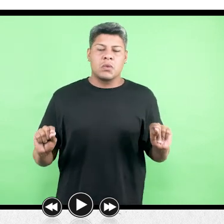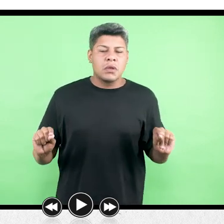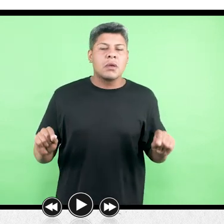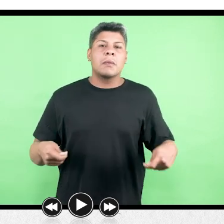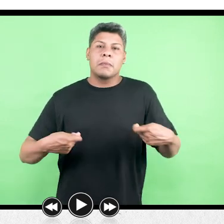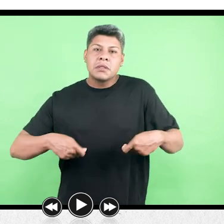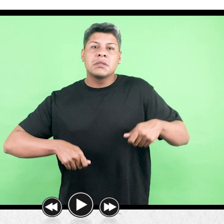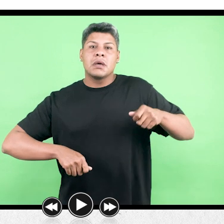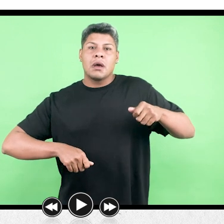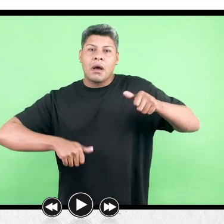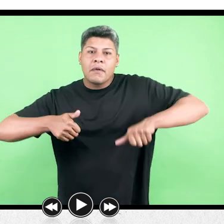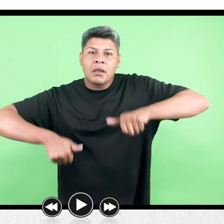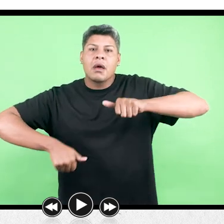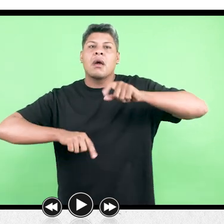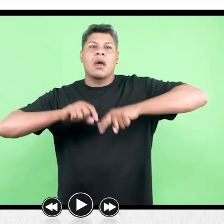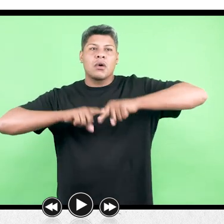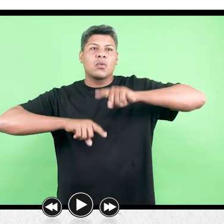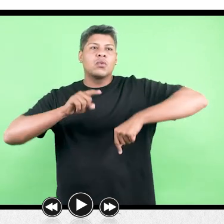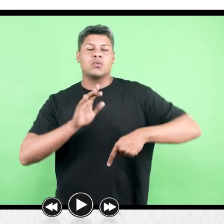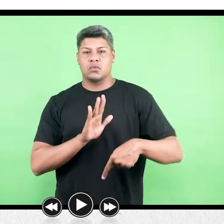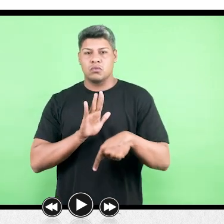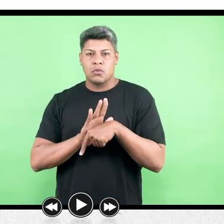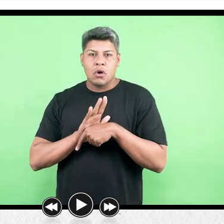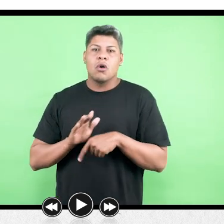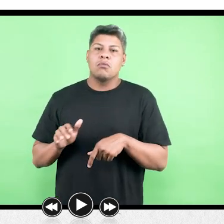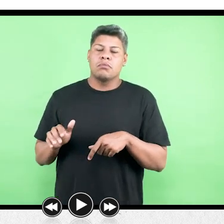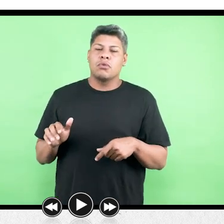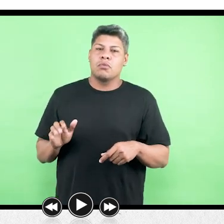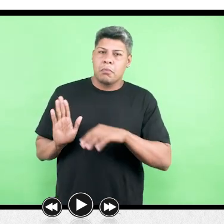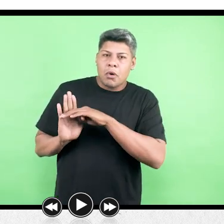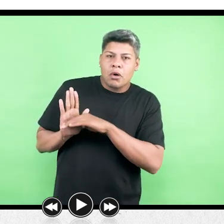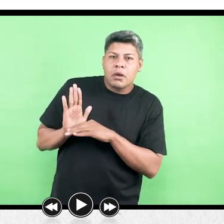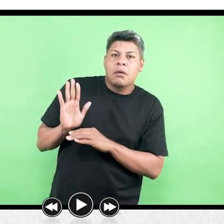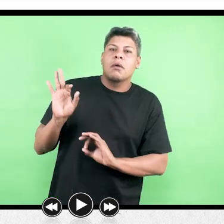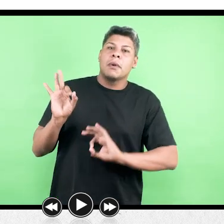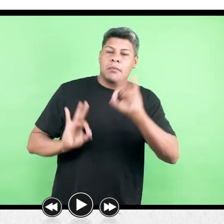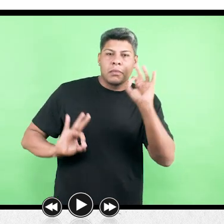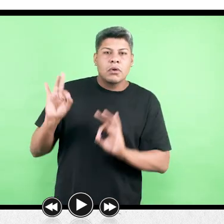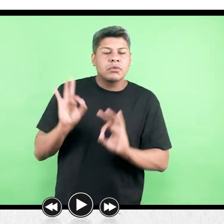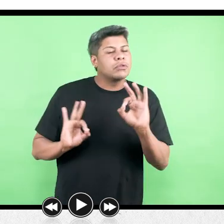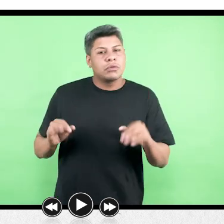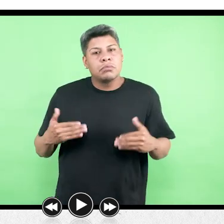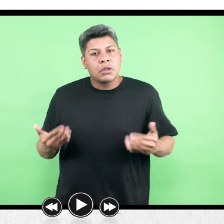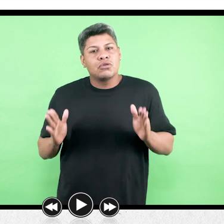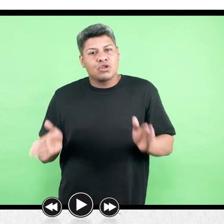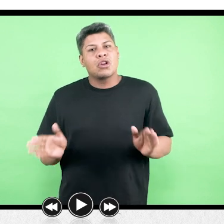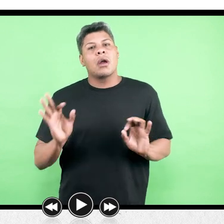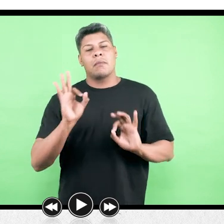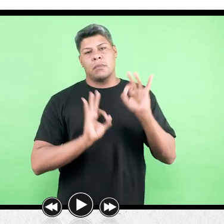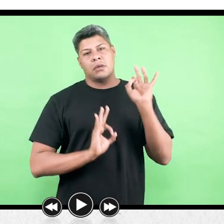precisar angariar recursos para X, Y, Z dos programas e projetos que estão lá planejados